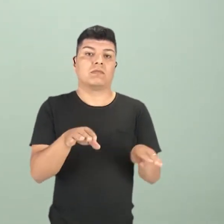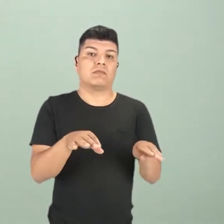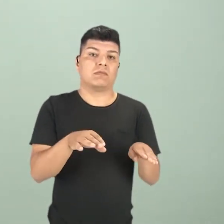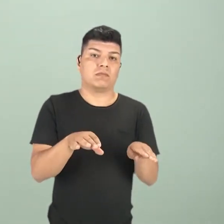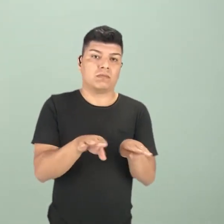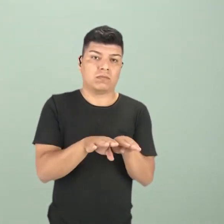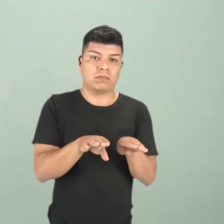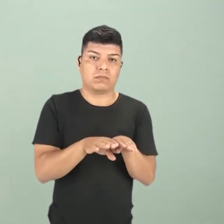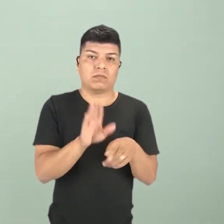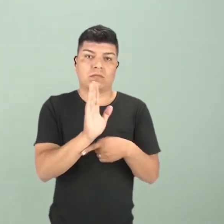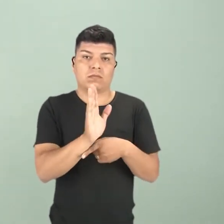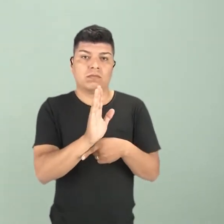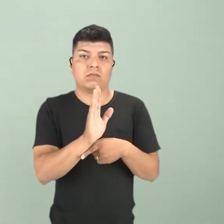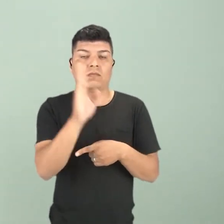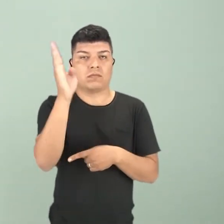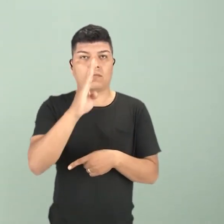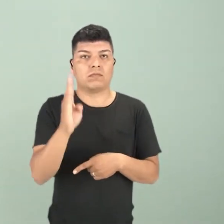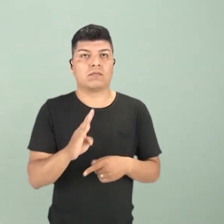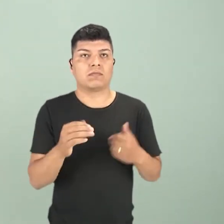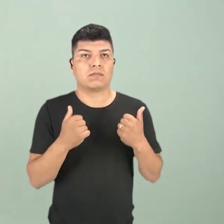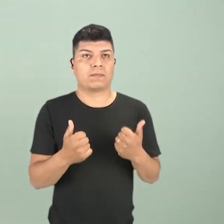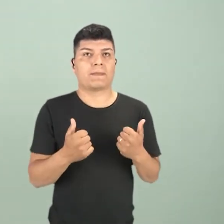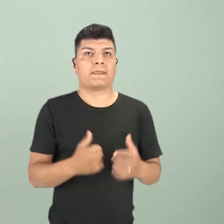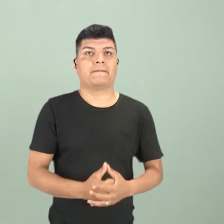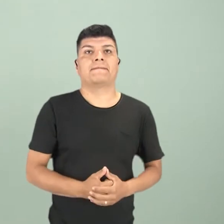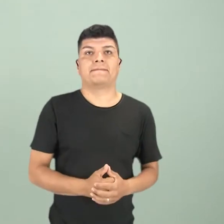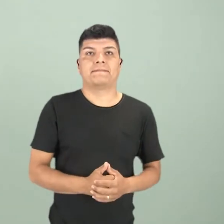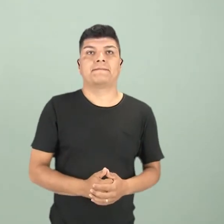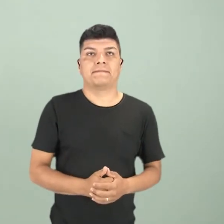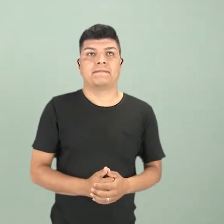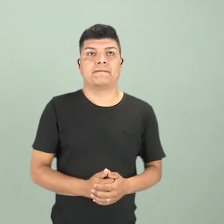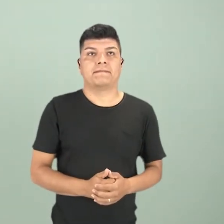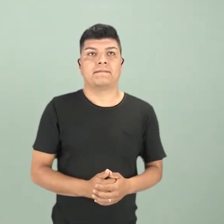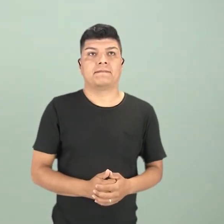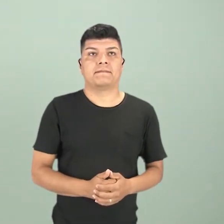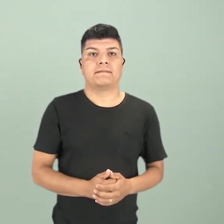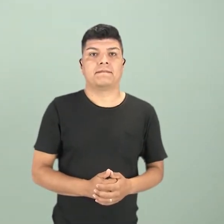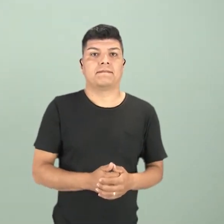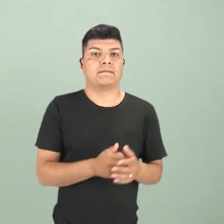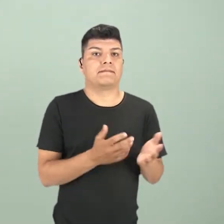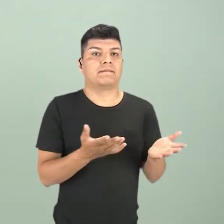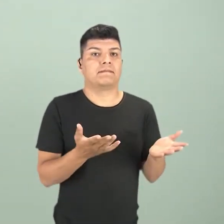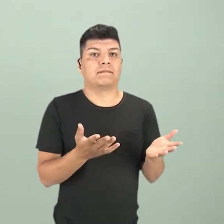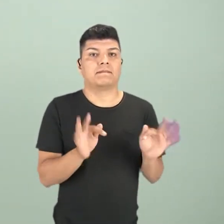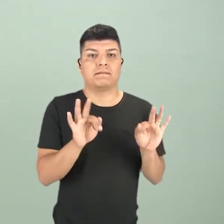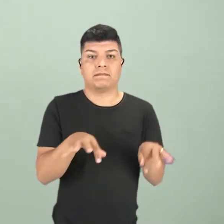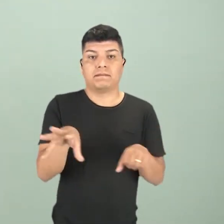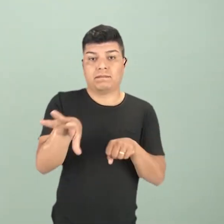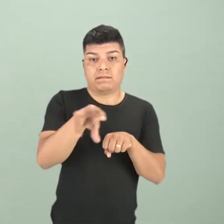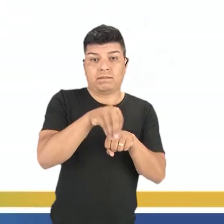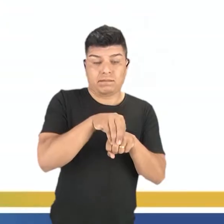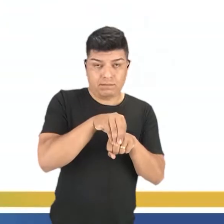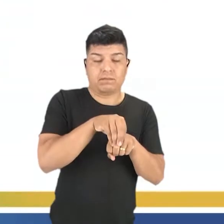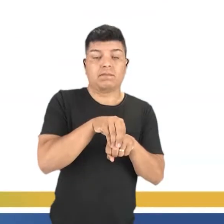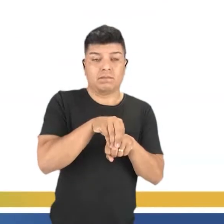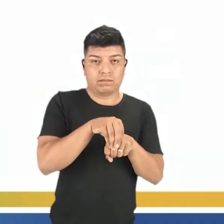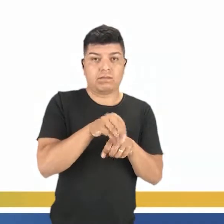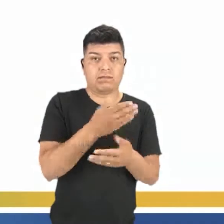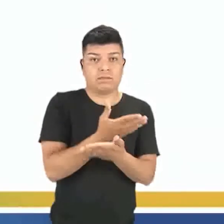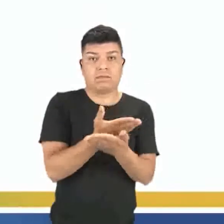pelo cinema nacional, tá bom? Então, para fins de conhecimento bibliográfico